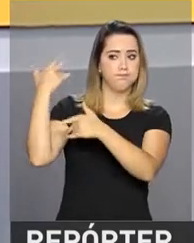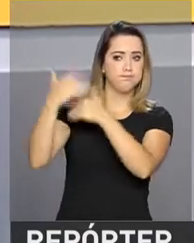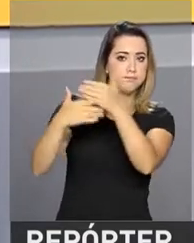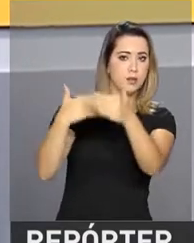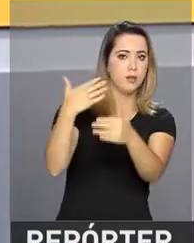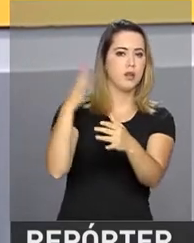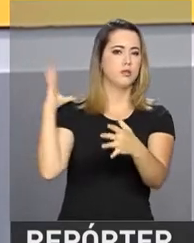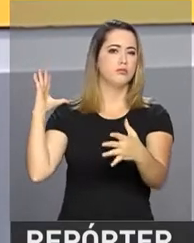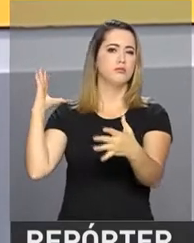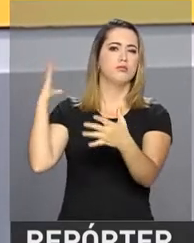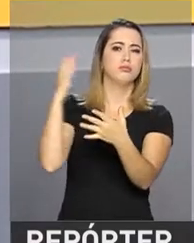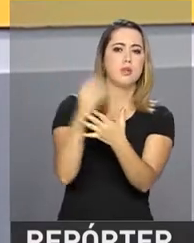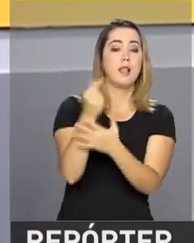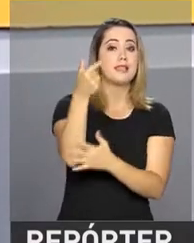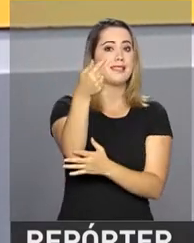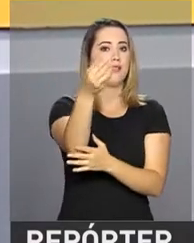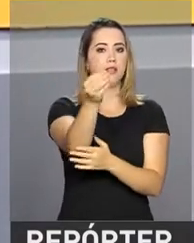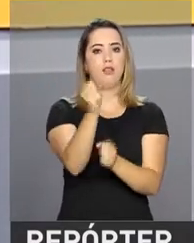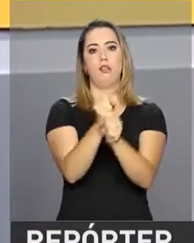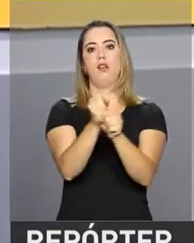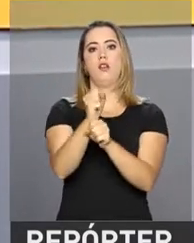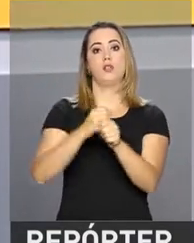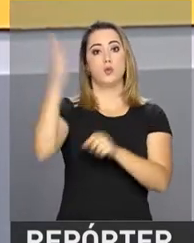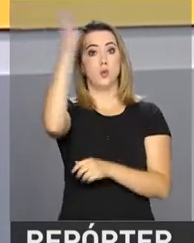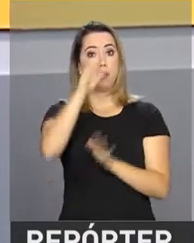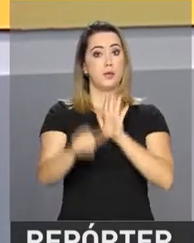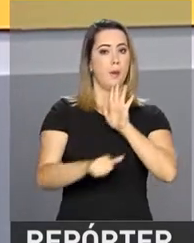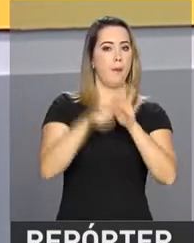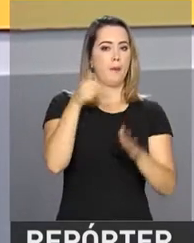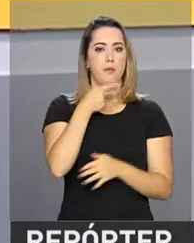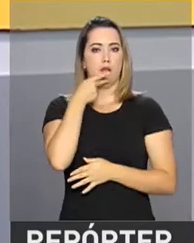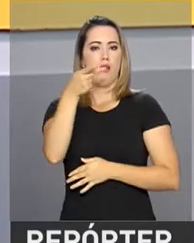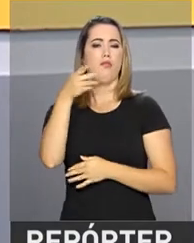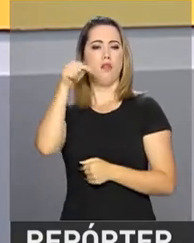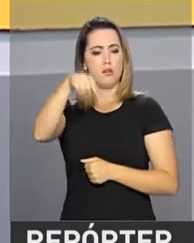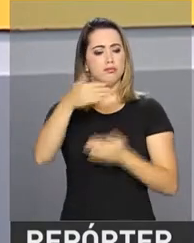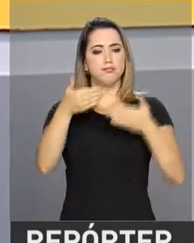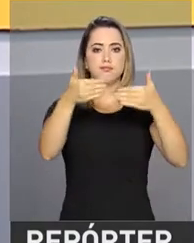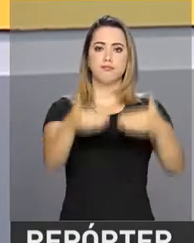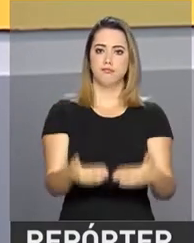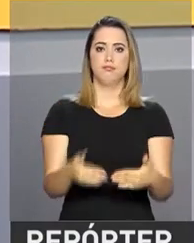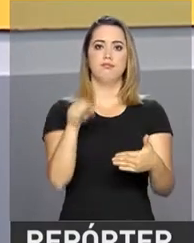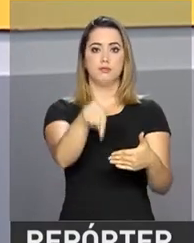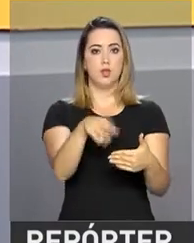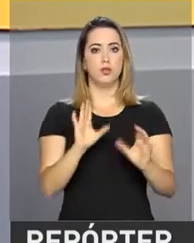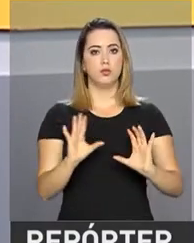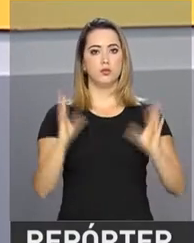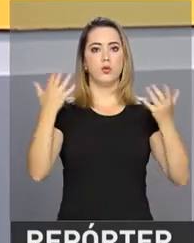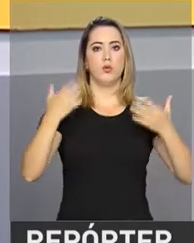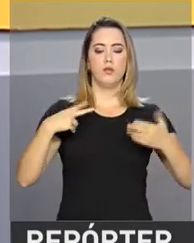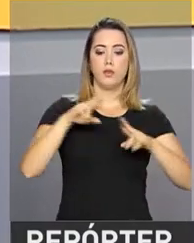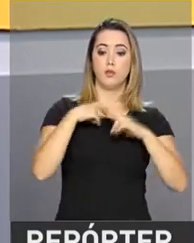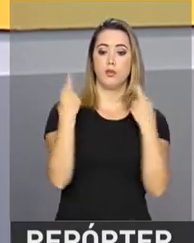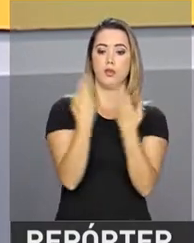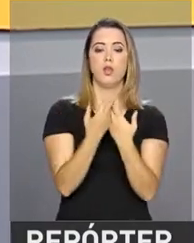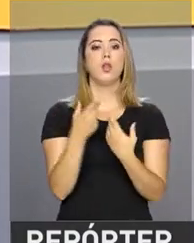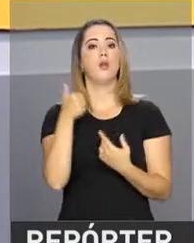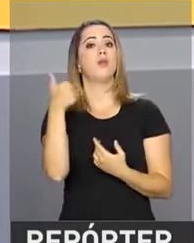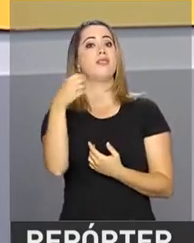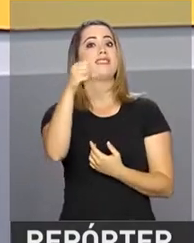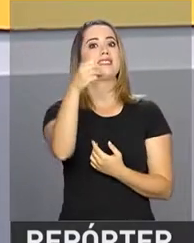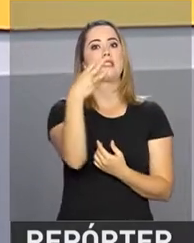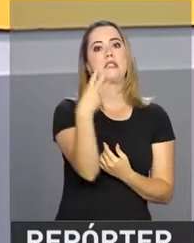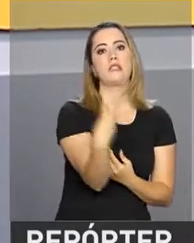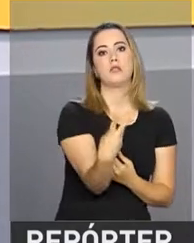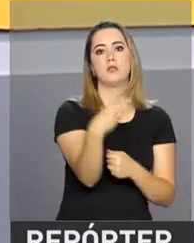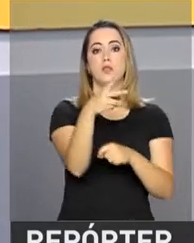quase 70 anos o brasil é o primeiro país a se pronunciar no evento que reúne os chefes de estado dos 193